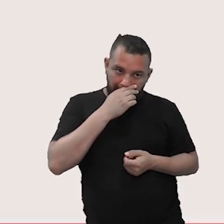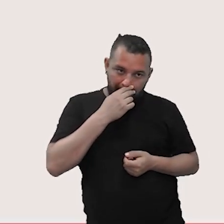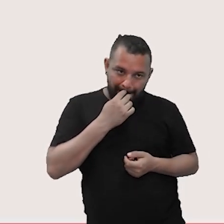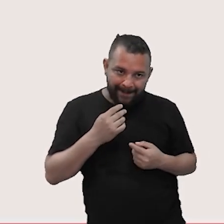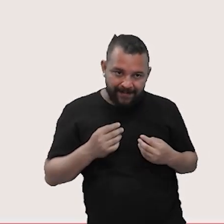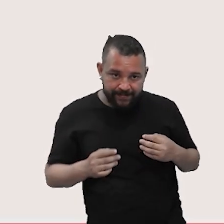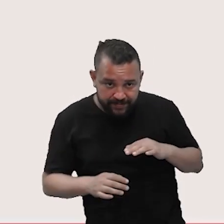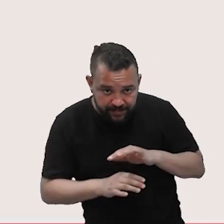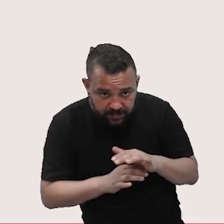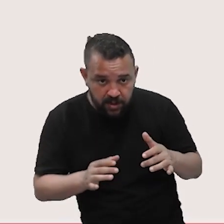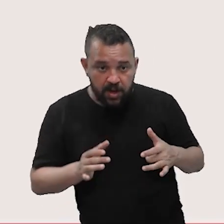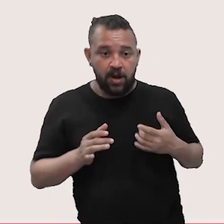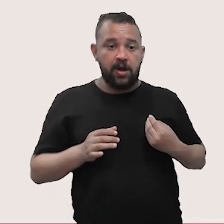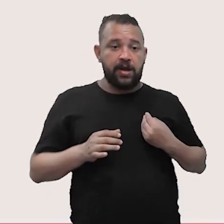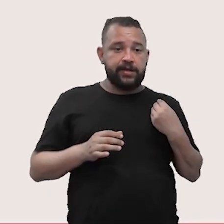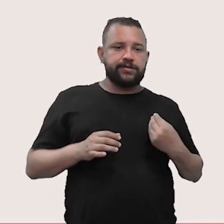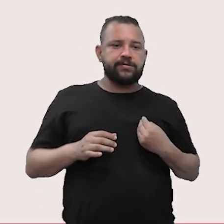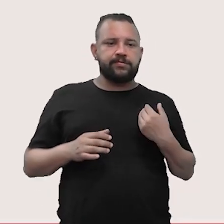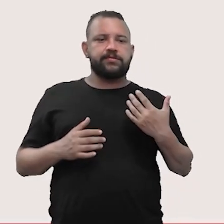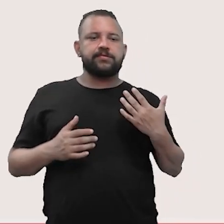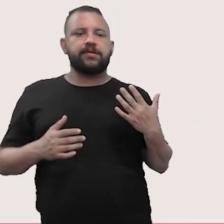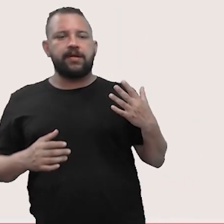Olha o pro aqui, ó.